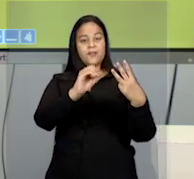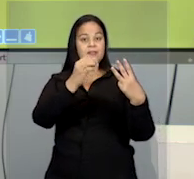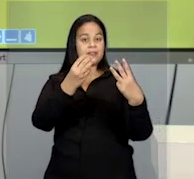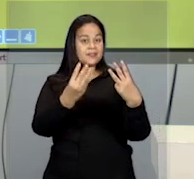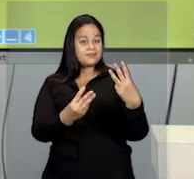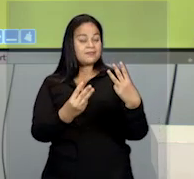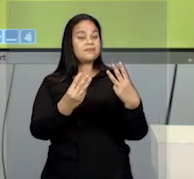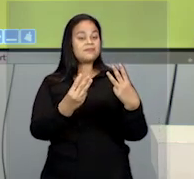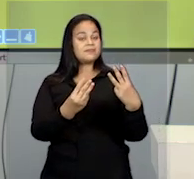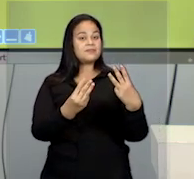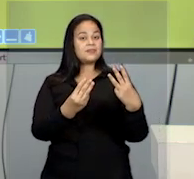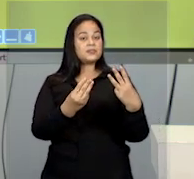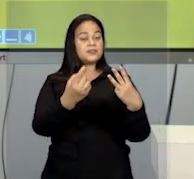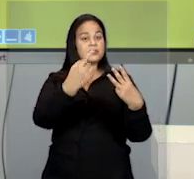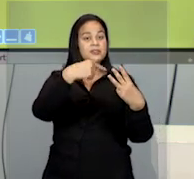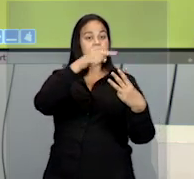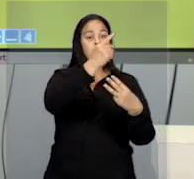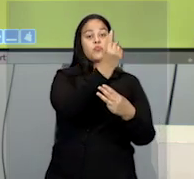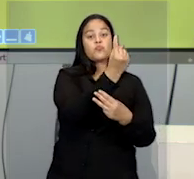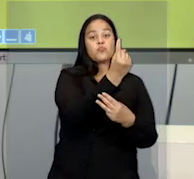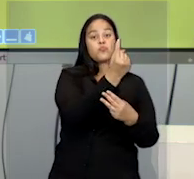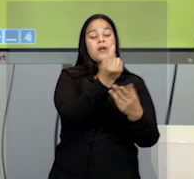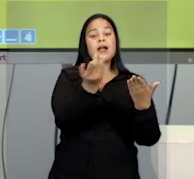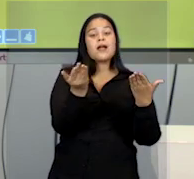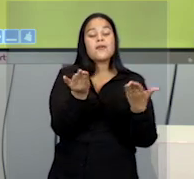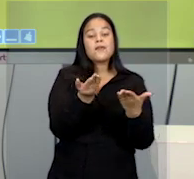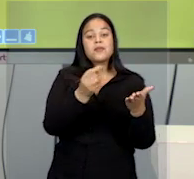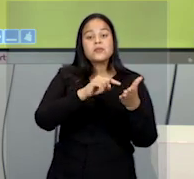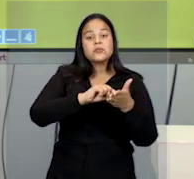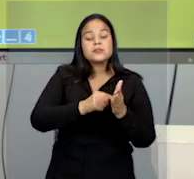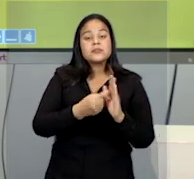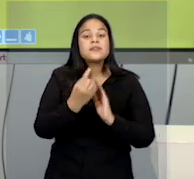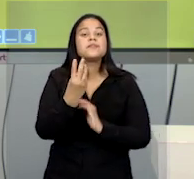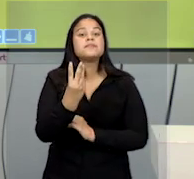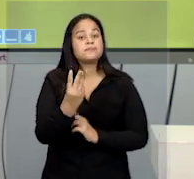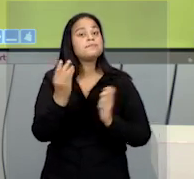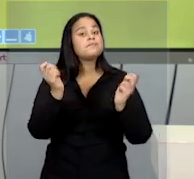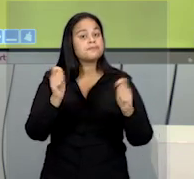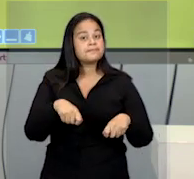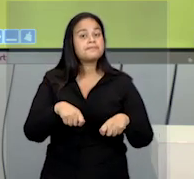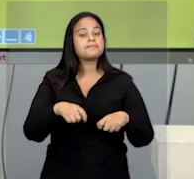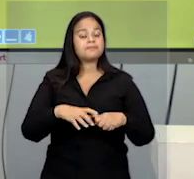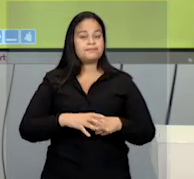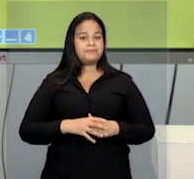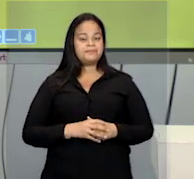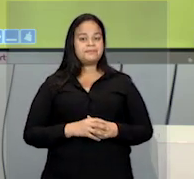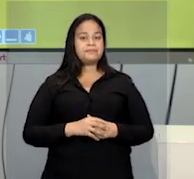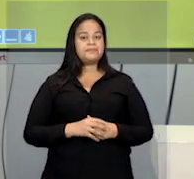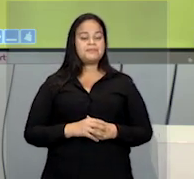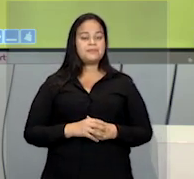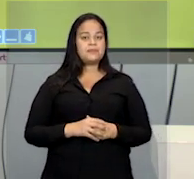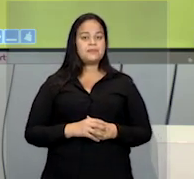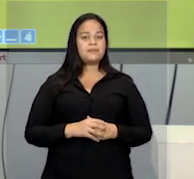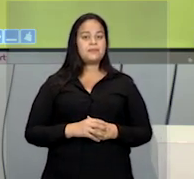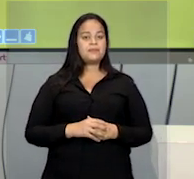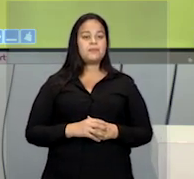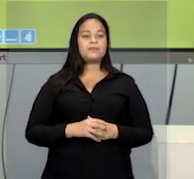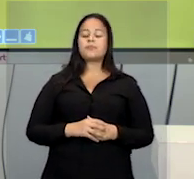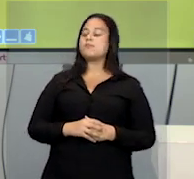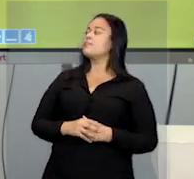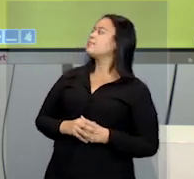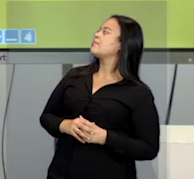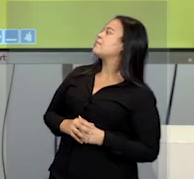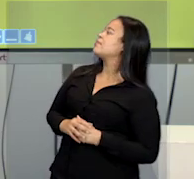Então, eu multiplico essa de cima por 3. Multiplico essa de cima por 3. Então, eu coloco,